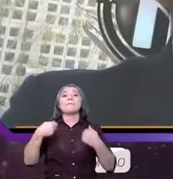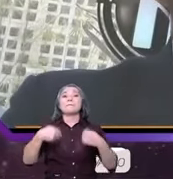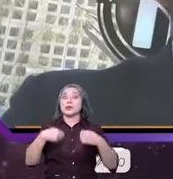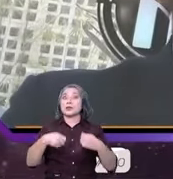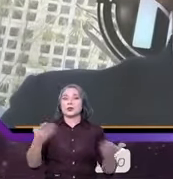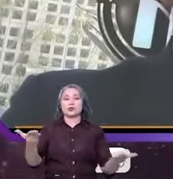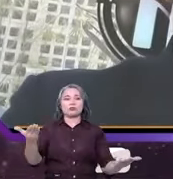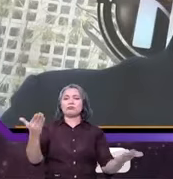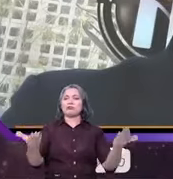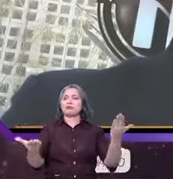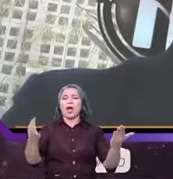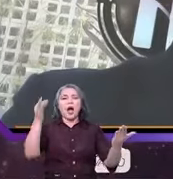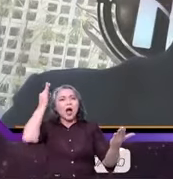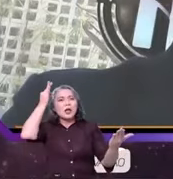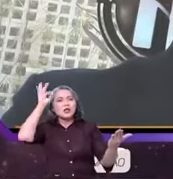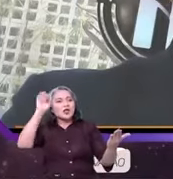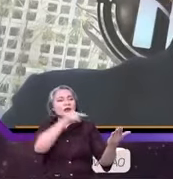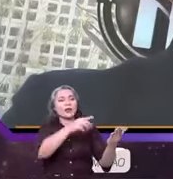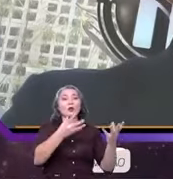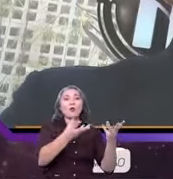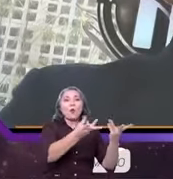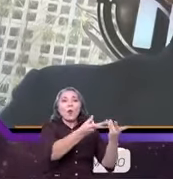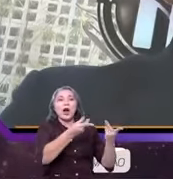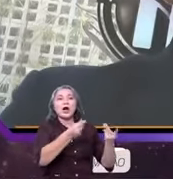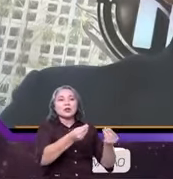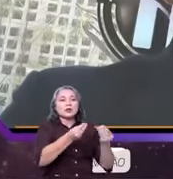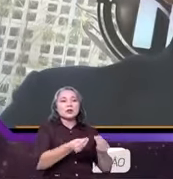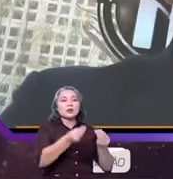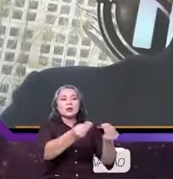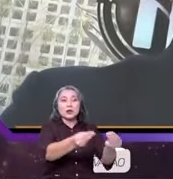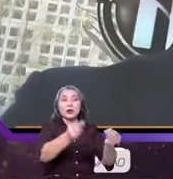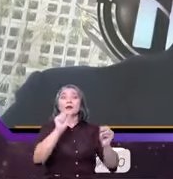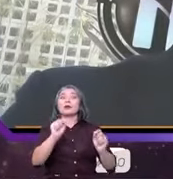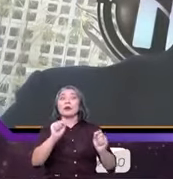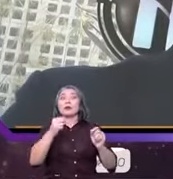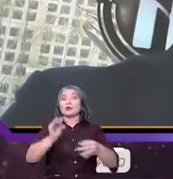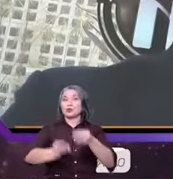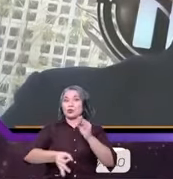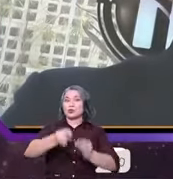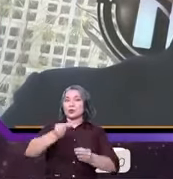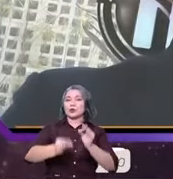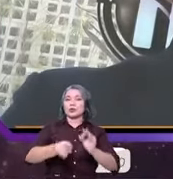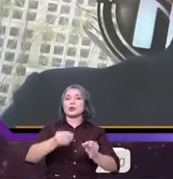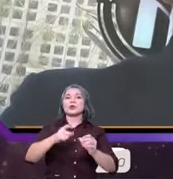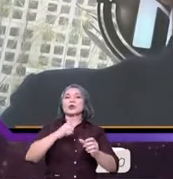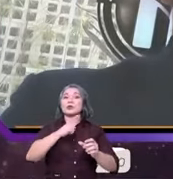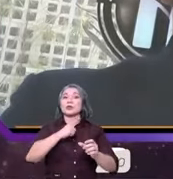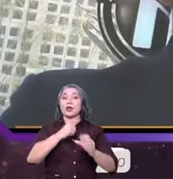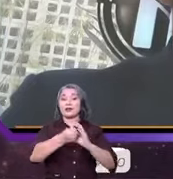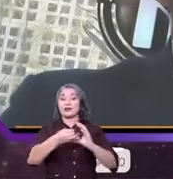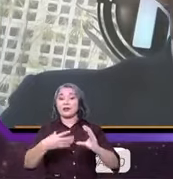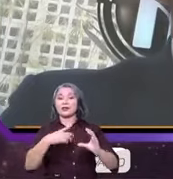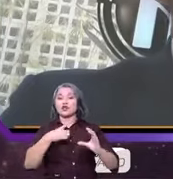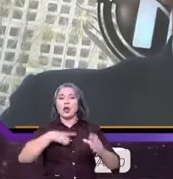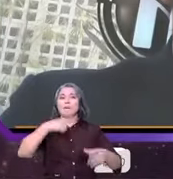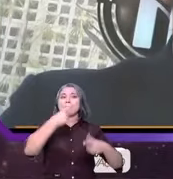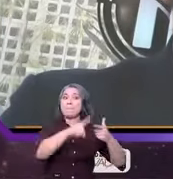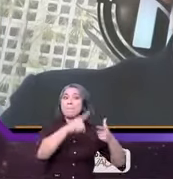entre agilidade e qualidade de entrega, tendo em vista que o judiciário trata de conflitos que interferem muitas